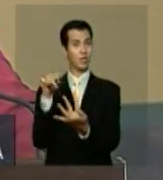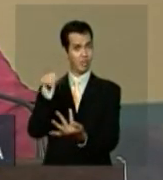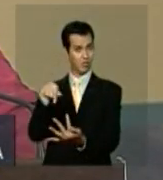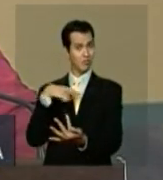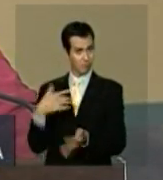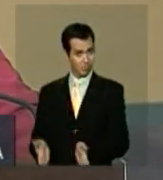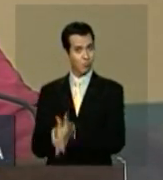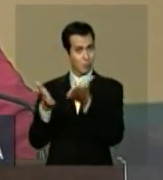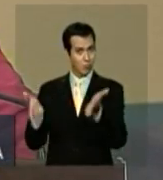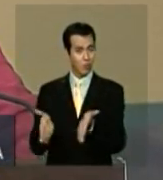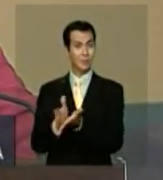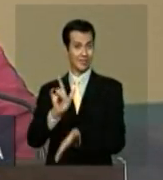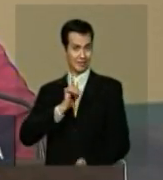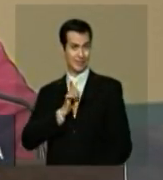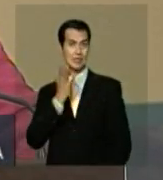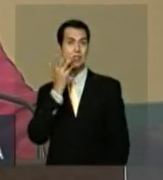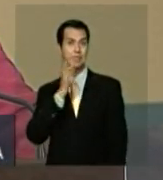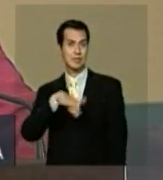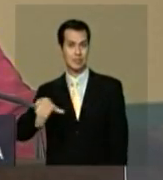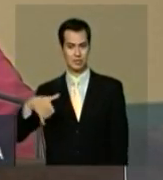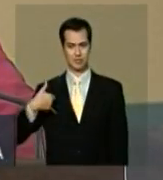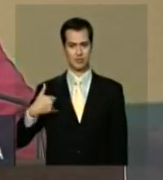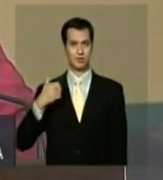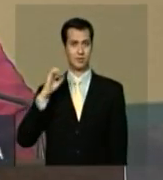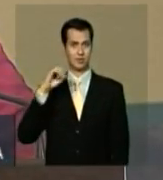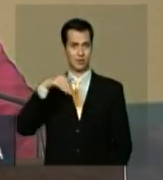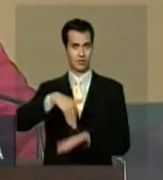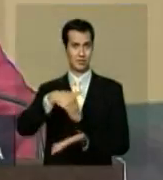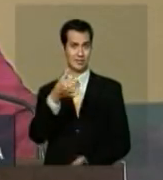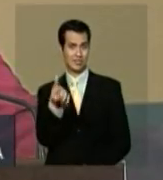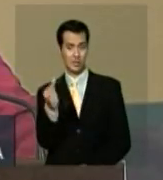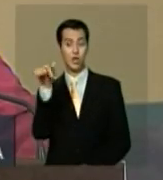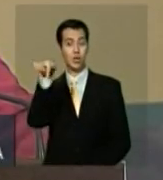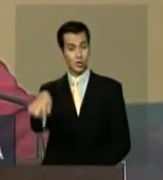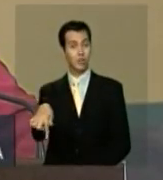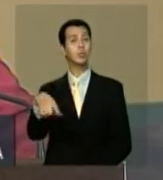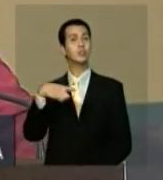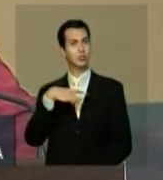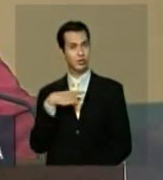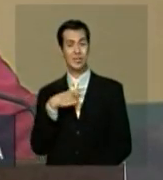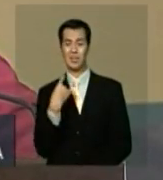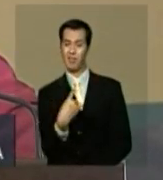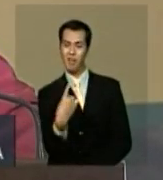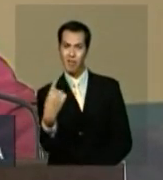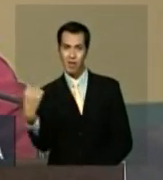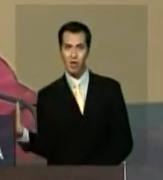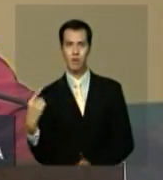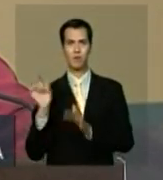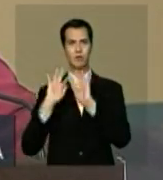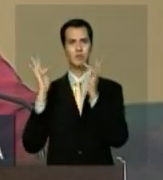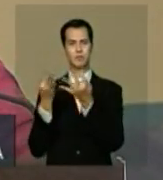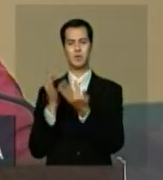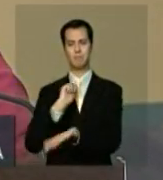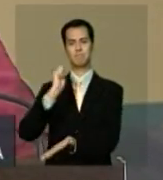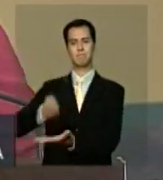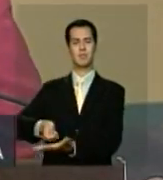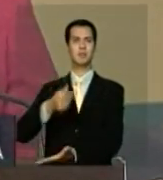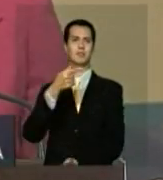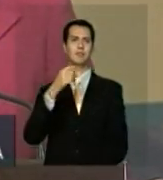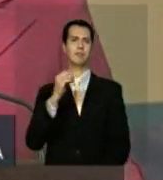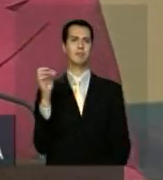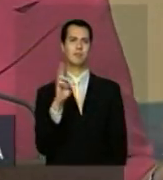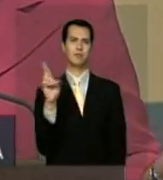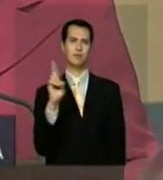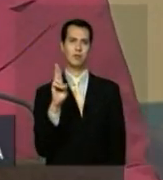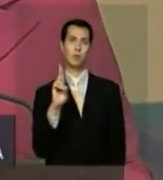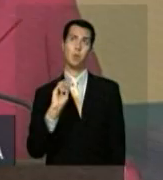tenha pelo menos uma criança nós Daremos uma renda mínima de R 70